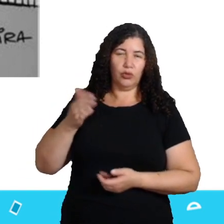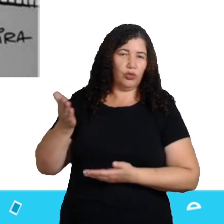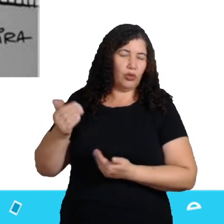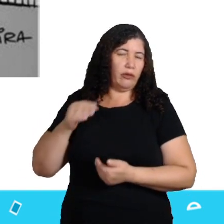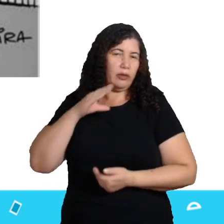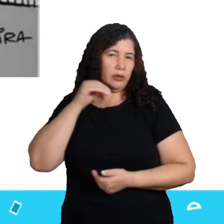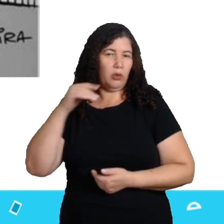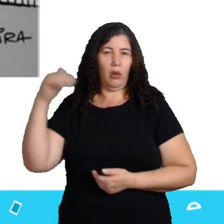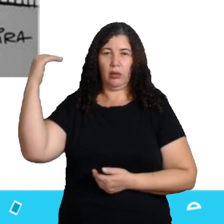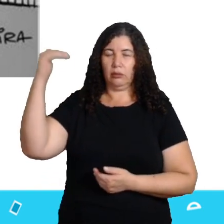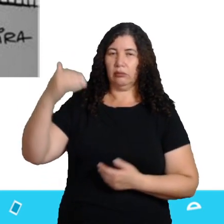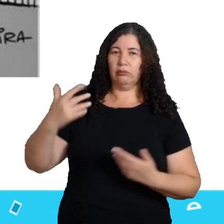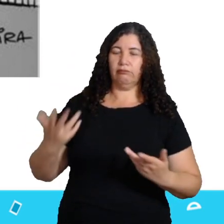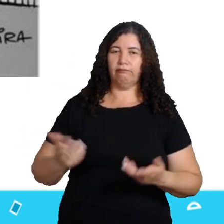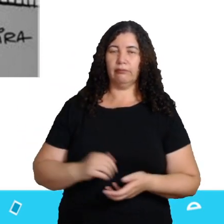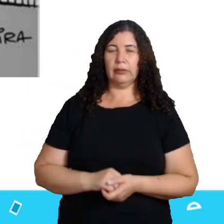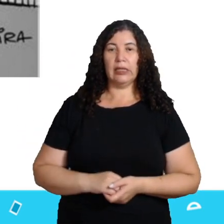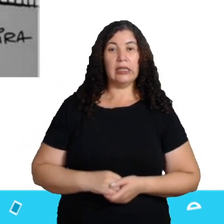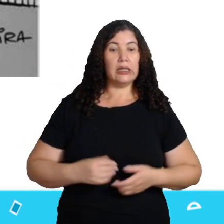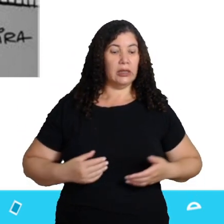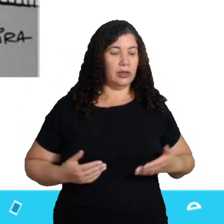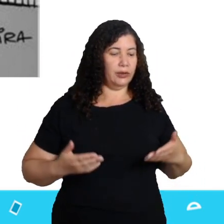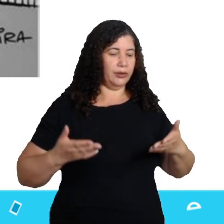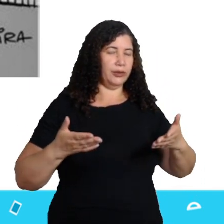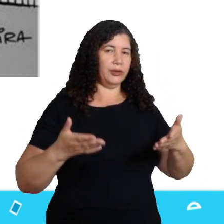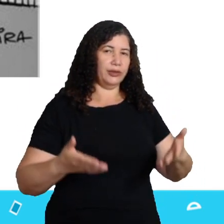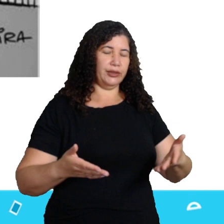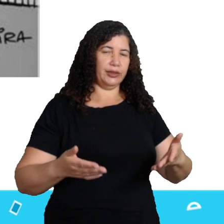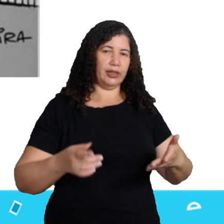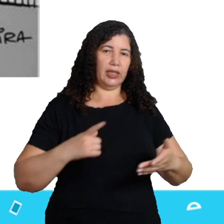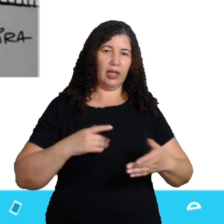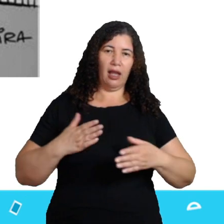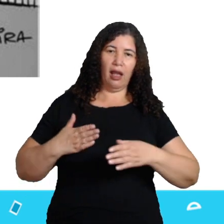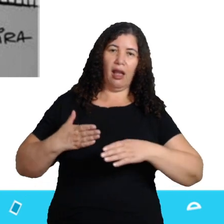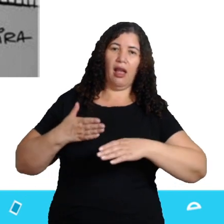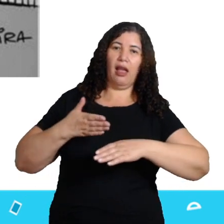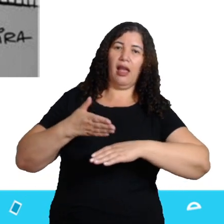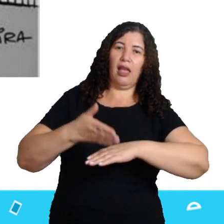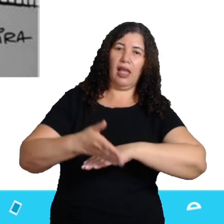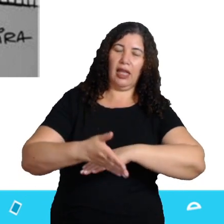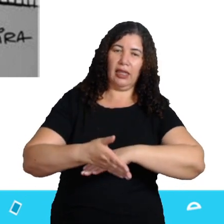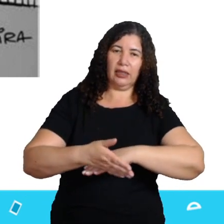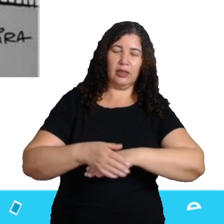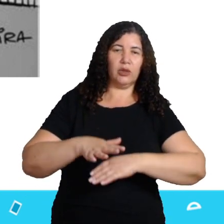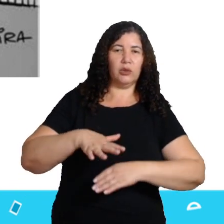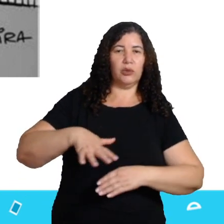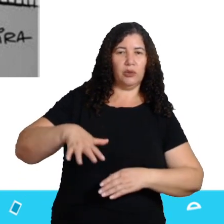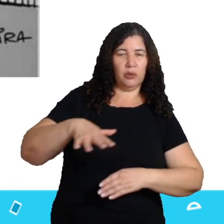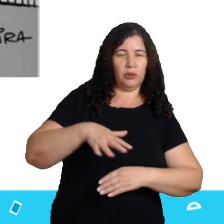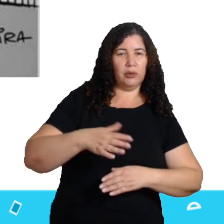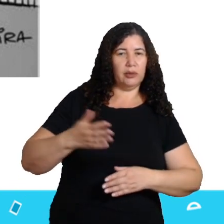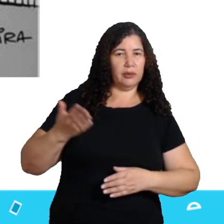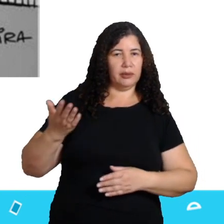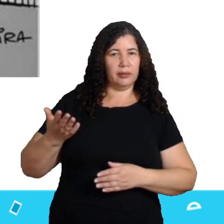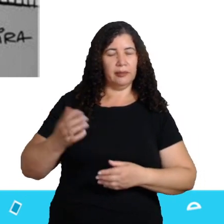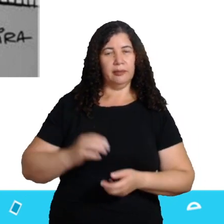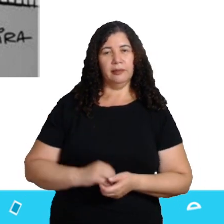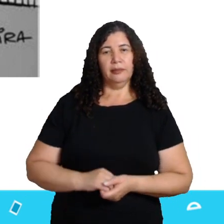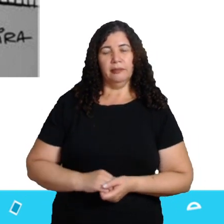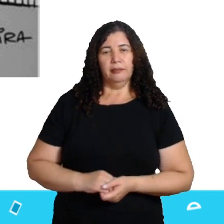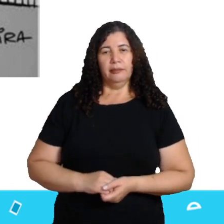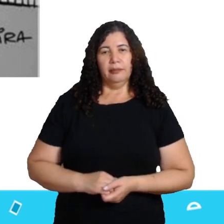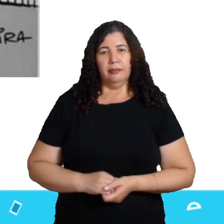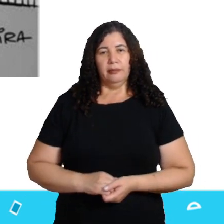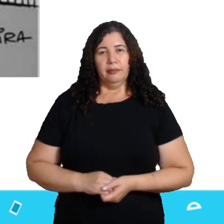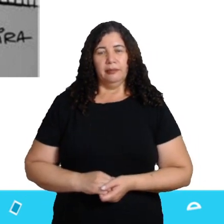uma adulta, que chega, ela entra aqui em um estabelecimento